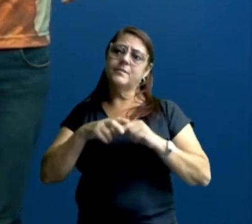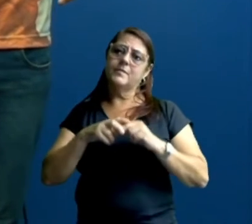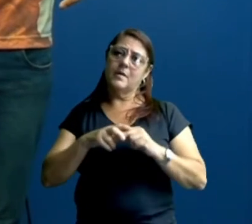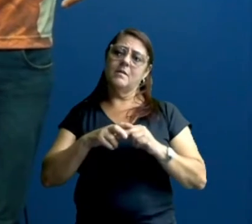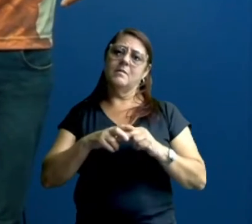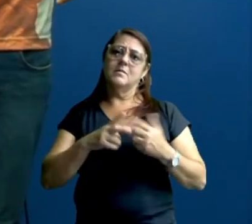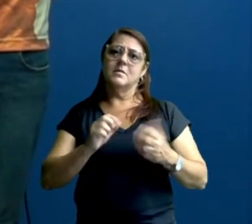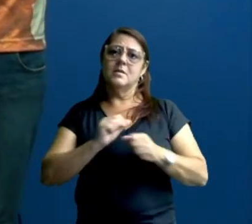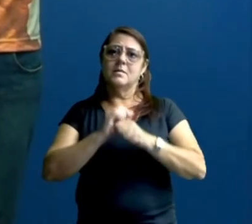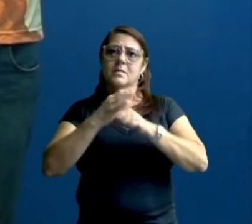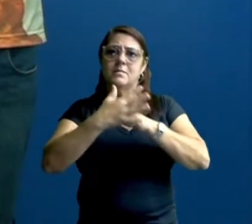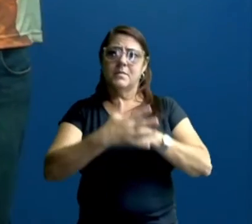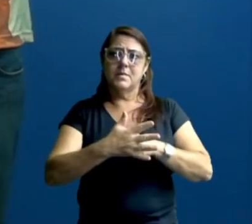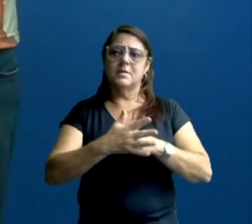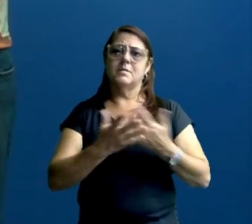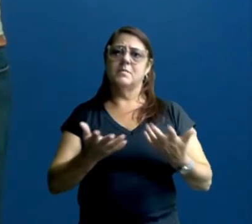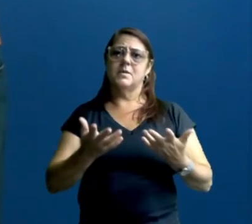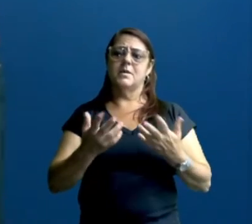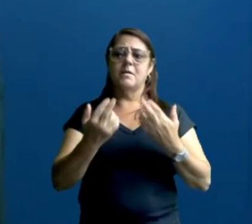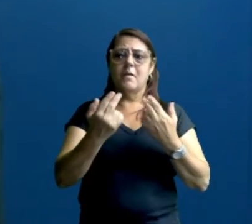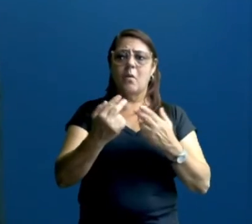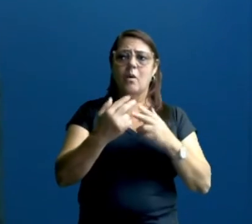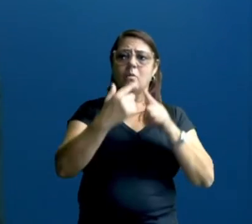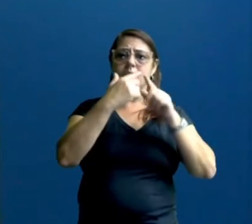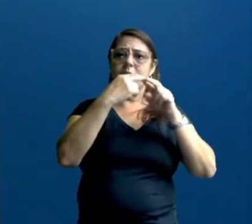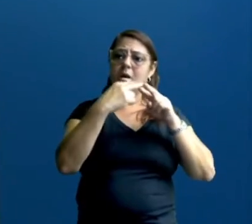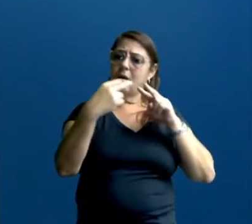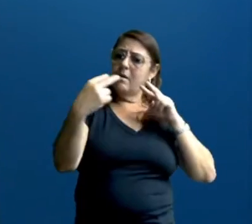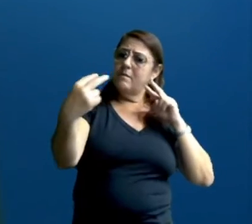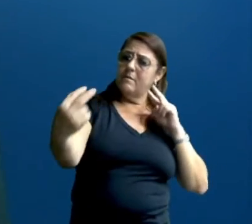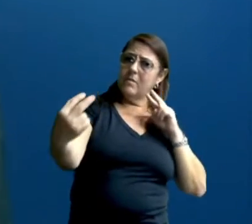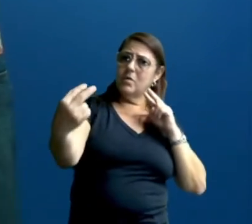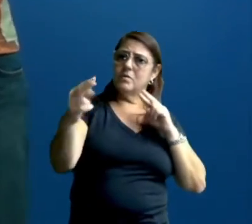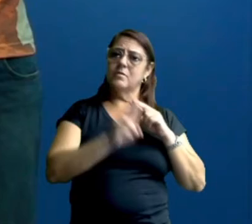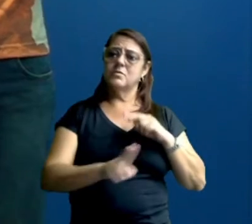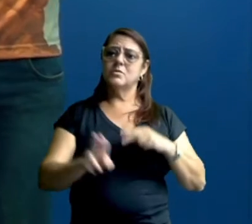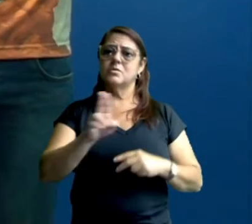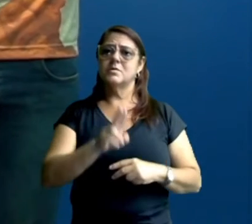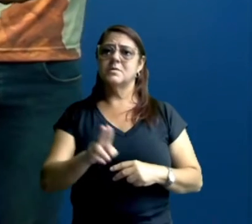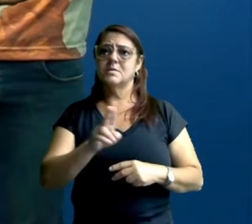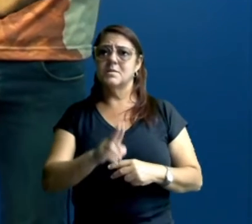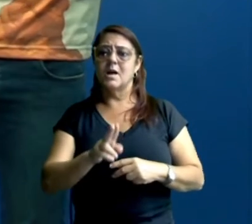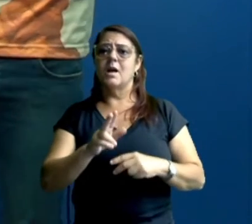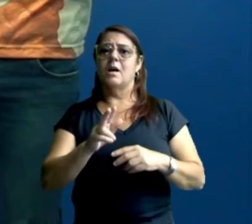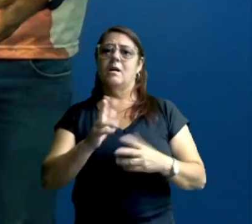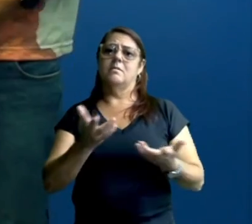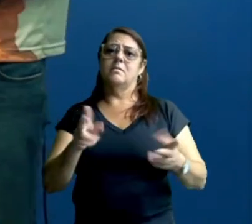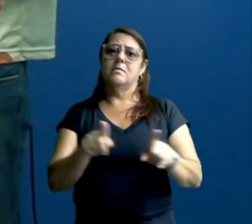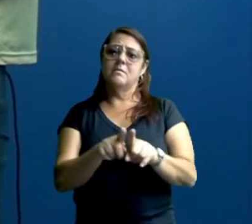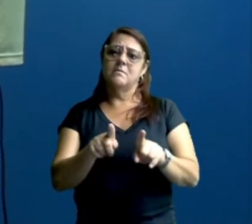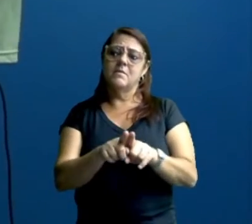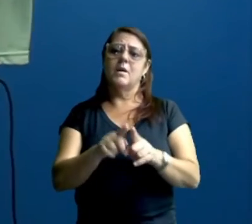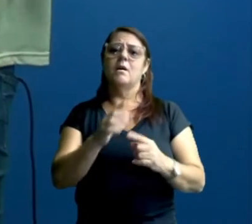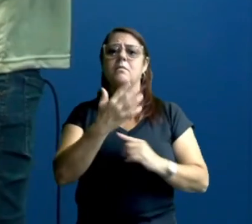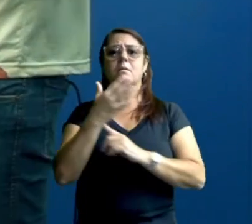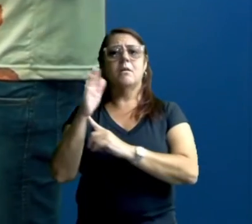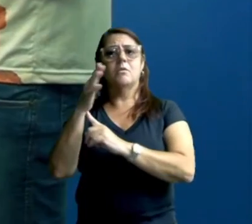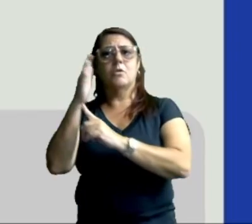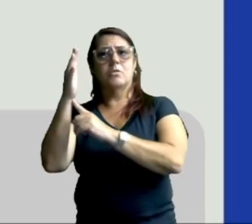atividades remotas, né, onde nós vamos estar utilizando esses equipamentos tecnológicos tão